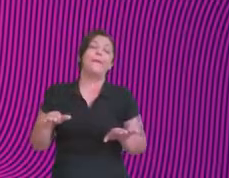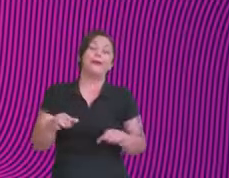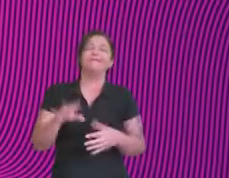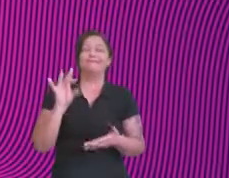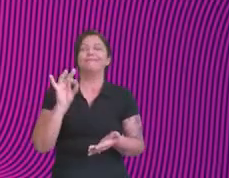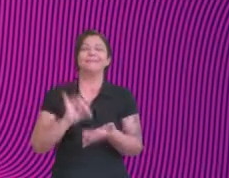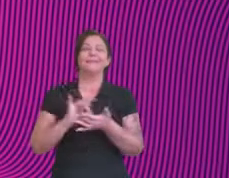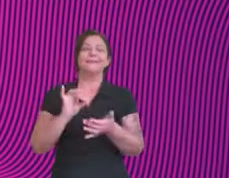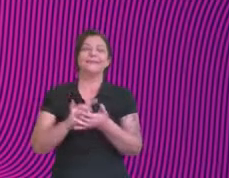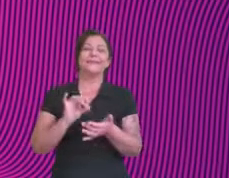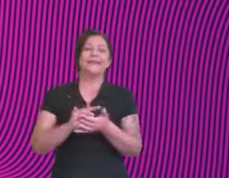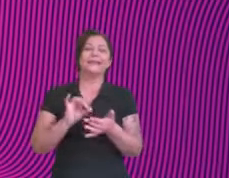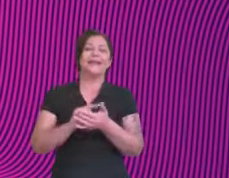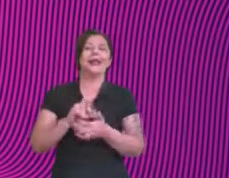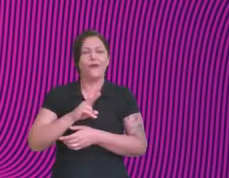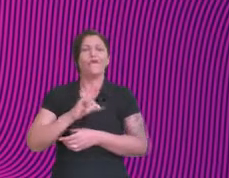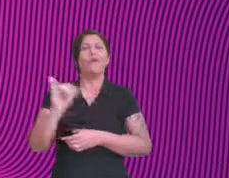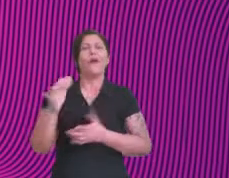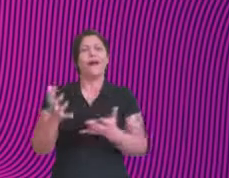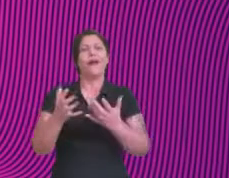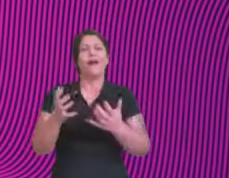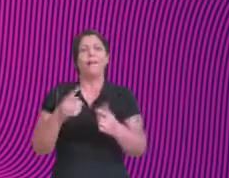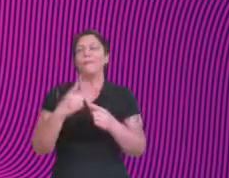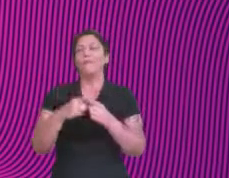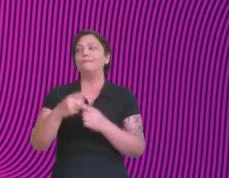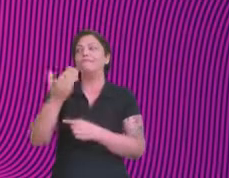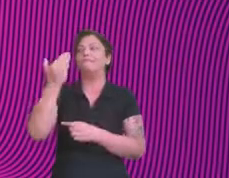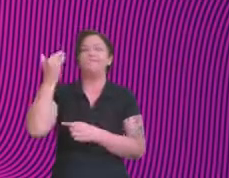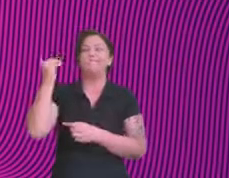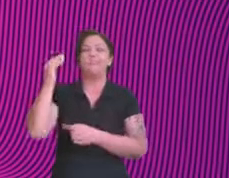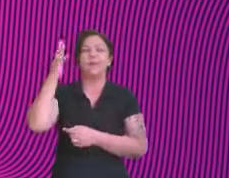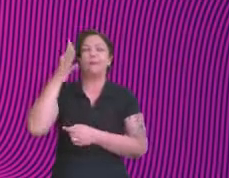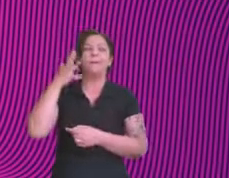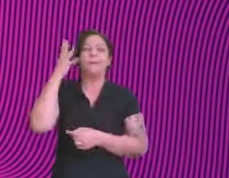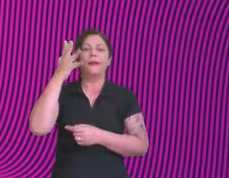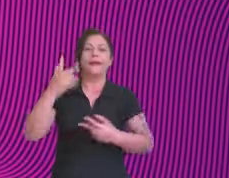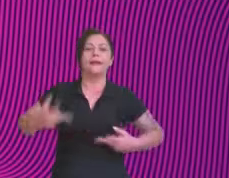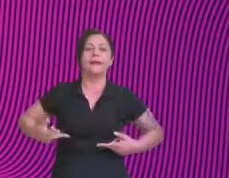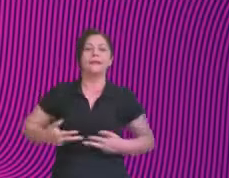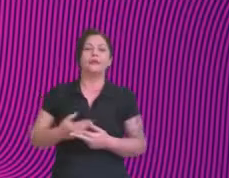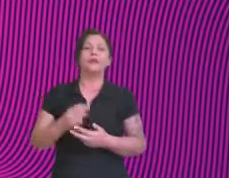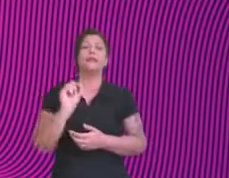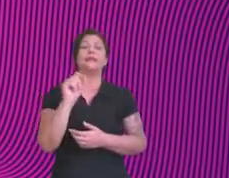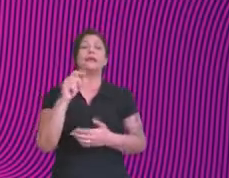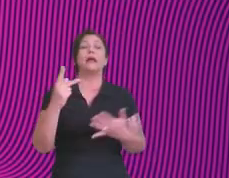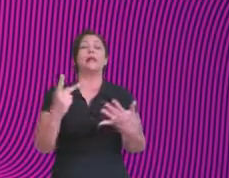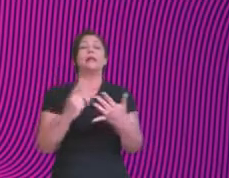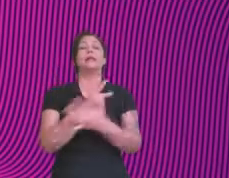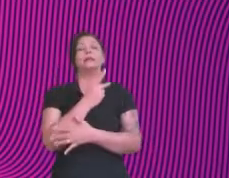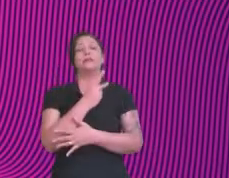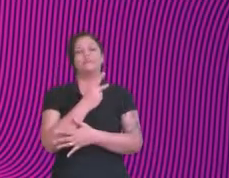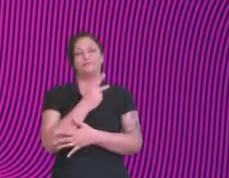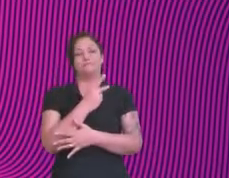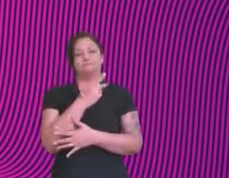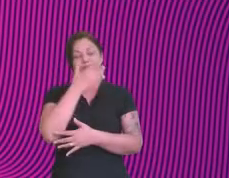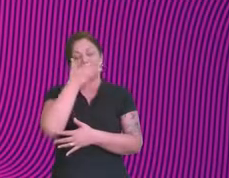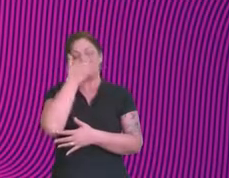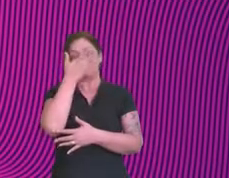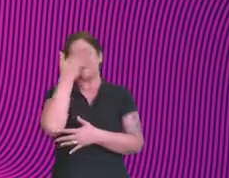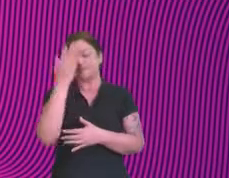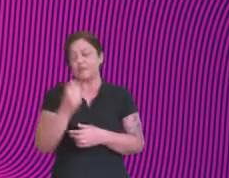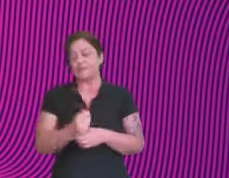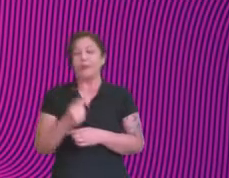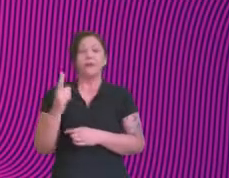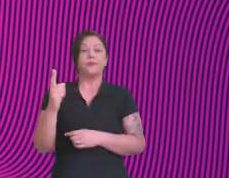Uma vez eu estava numa palestra cirúrgica e eu acho que o melhor termo descrito foi o cirurgião falando assim,